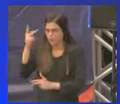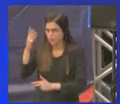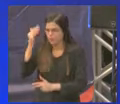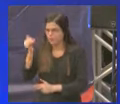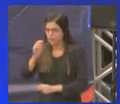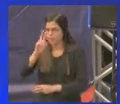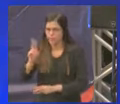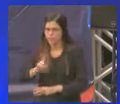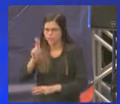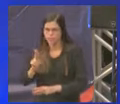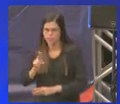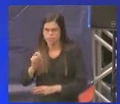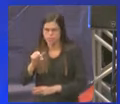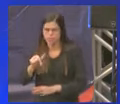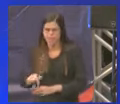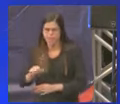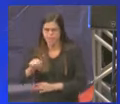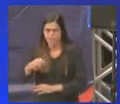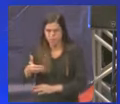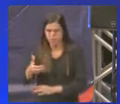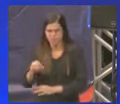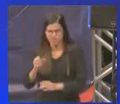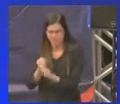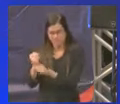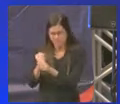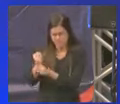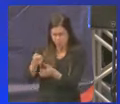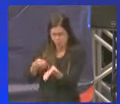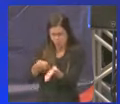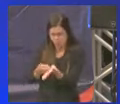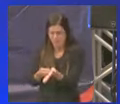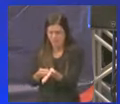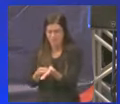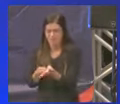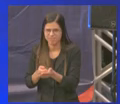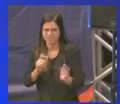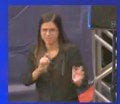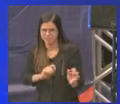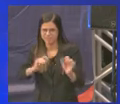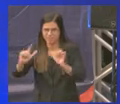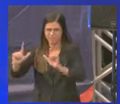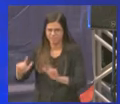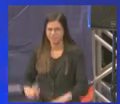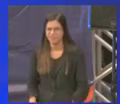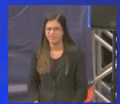e, efetivamente, depois de 10 anos vão cobrar. Mais um slide, por favor.